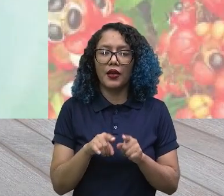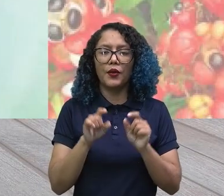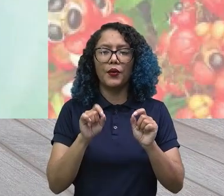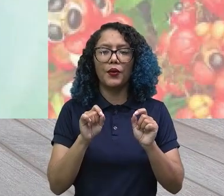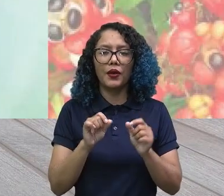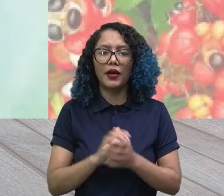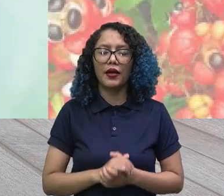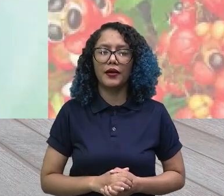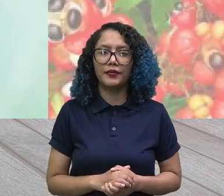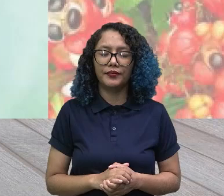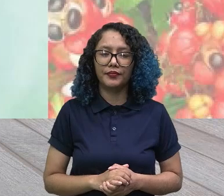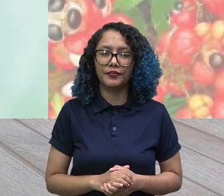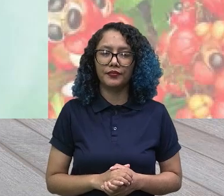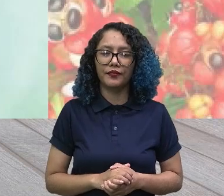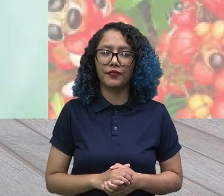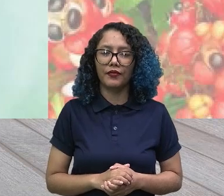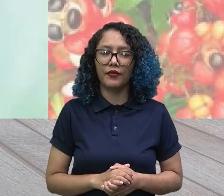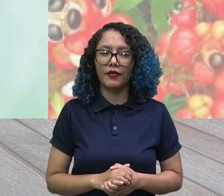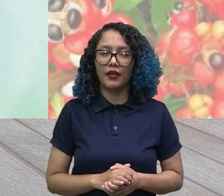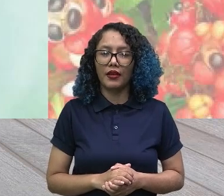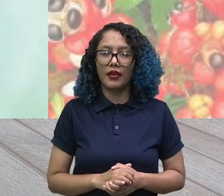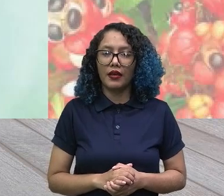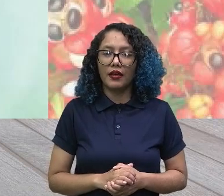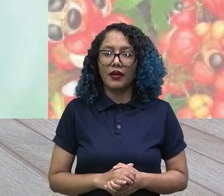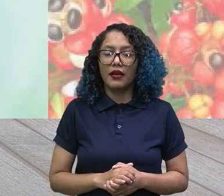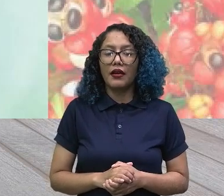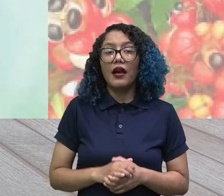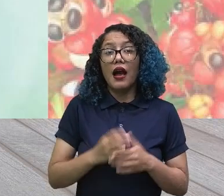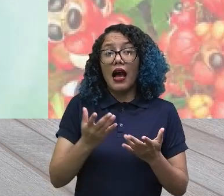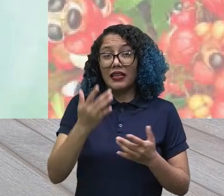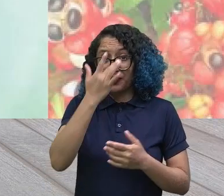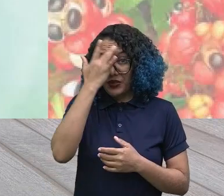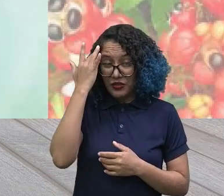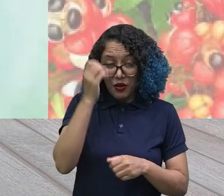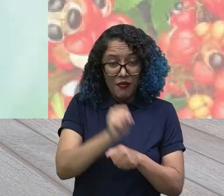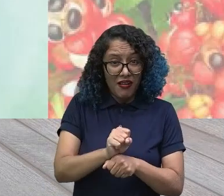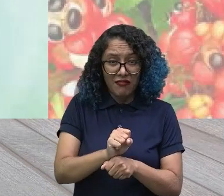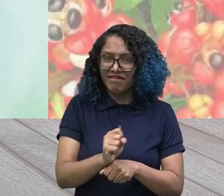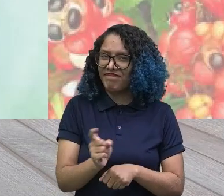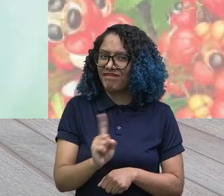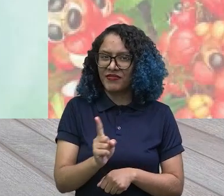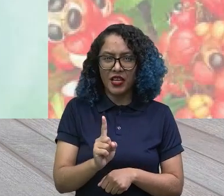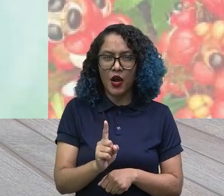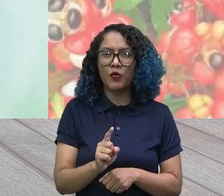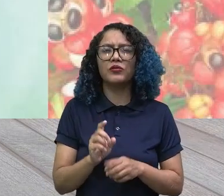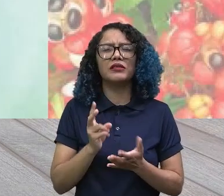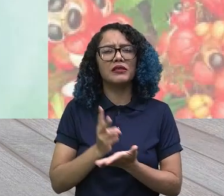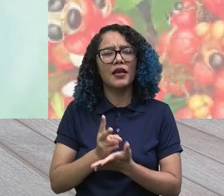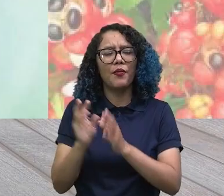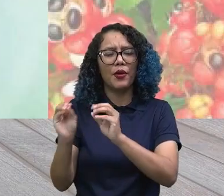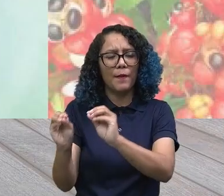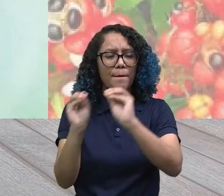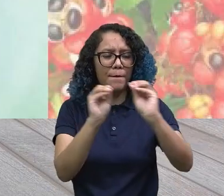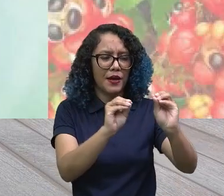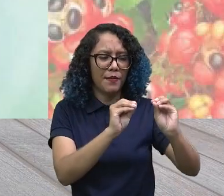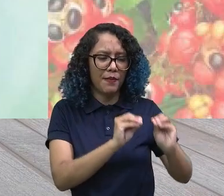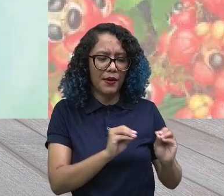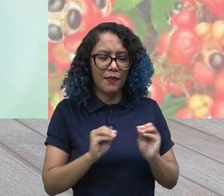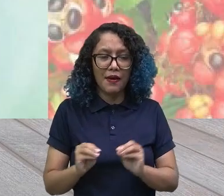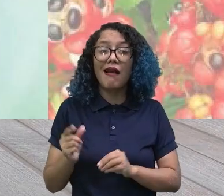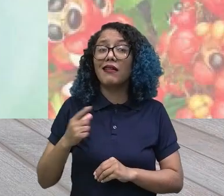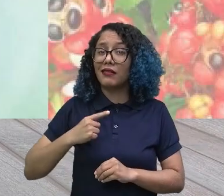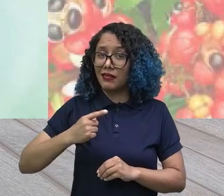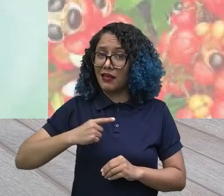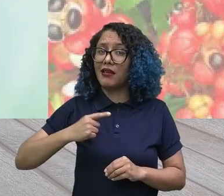Por conta das pessoas elas não estarem paradas. Então, por isso que vai existir também esses fluxos de pessoas indo de um lugar para o